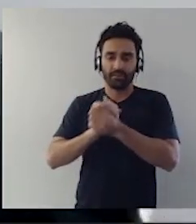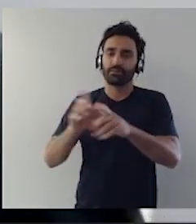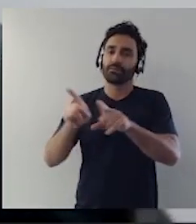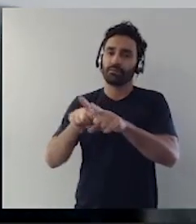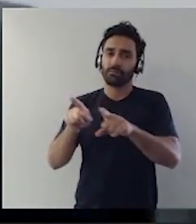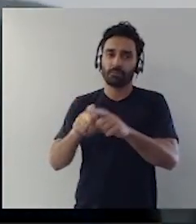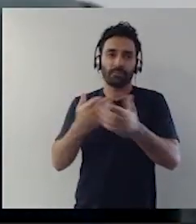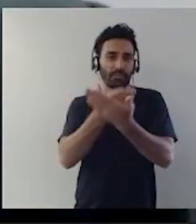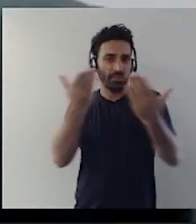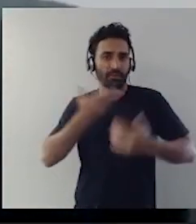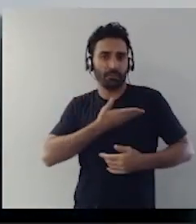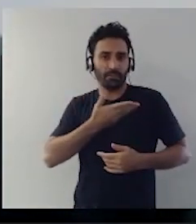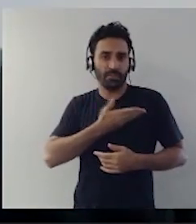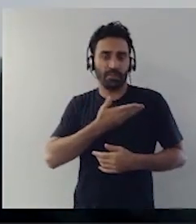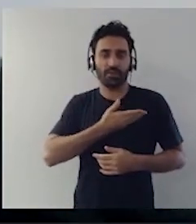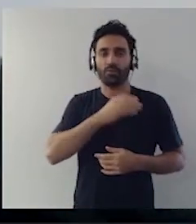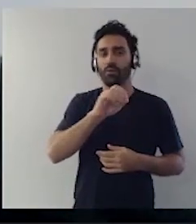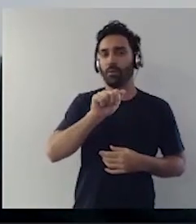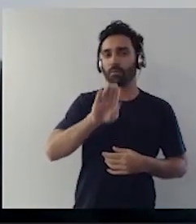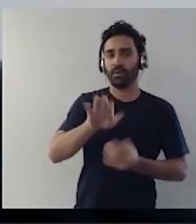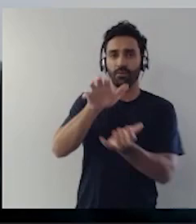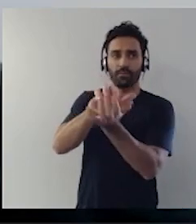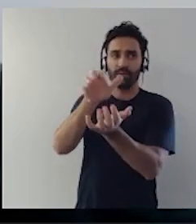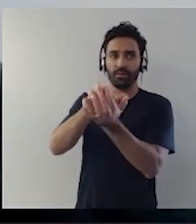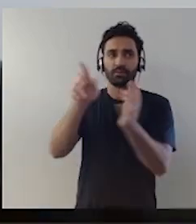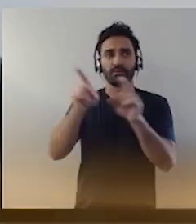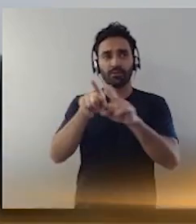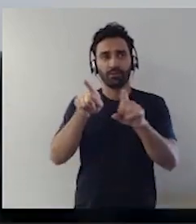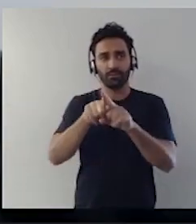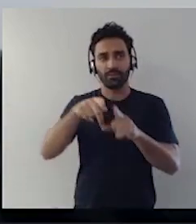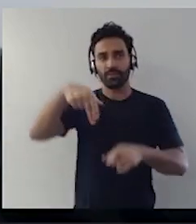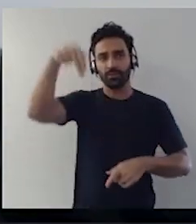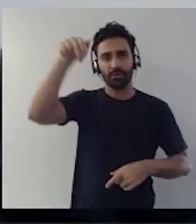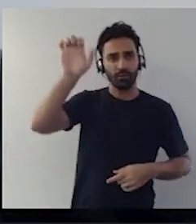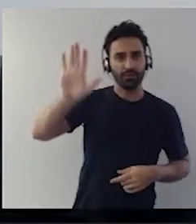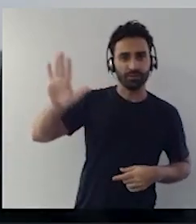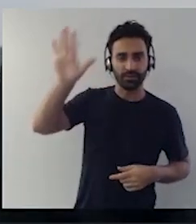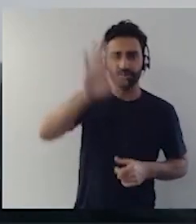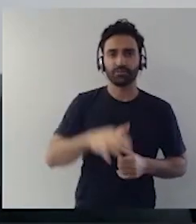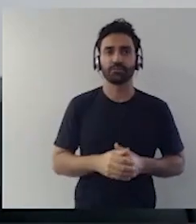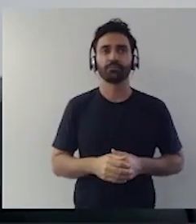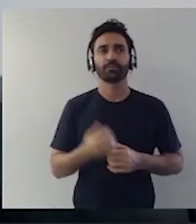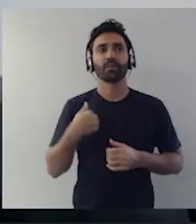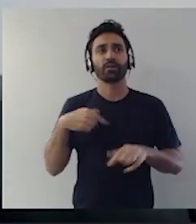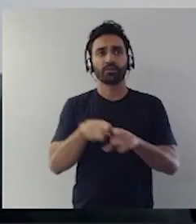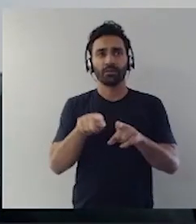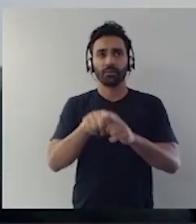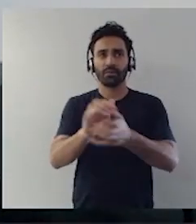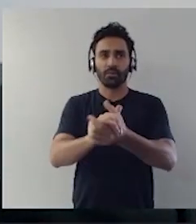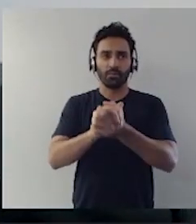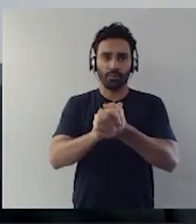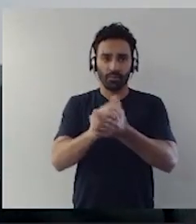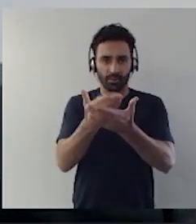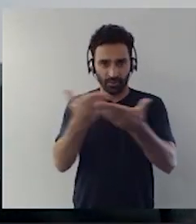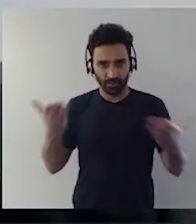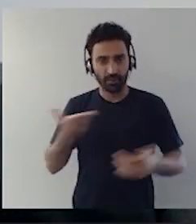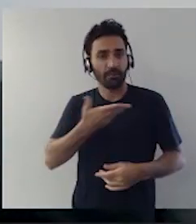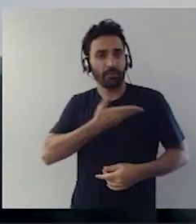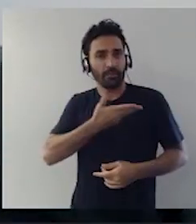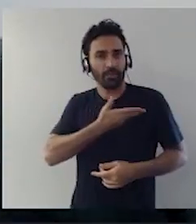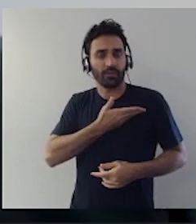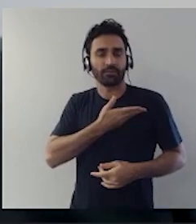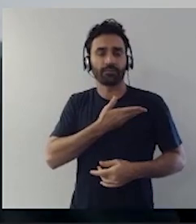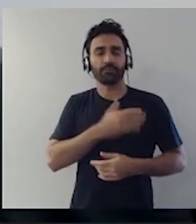colegas da OAB Pernambuco, de todo o Nordeste, cumprimento também aos meus